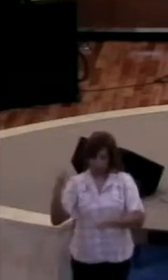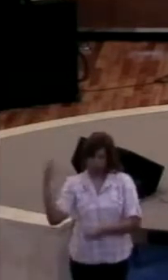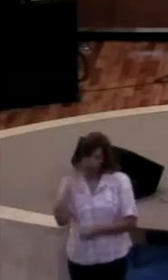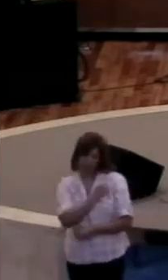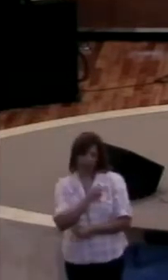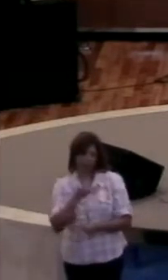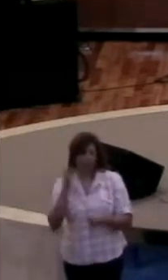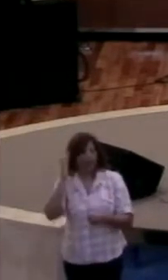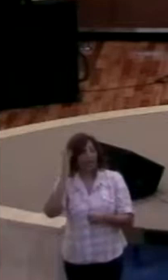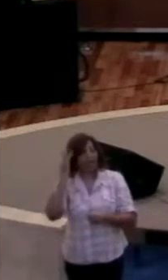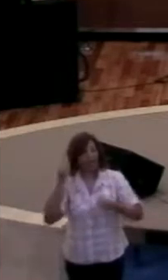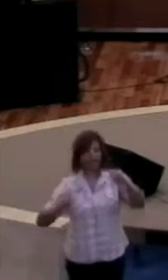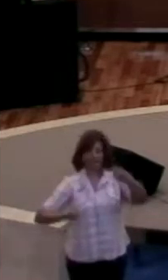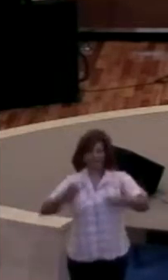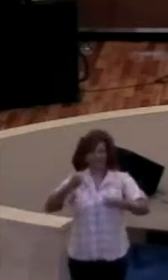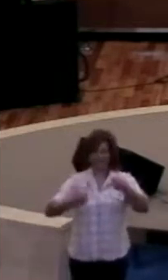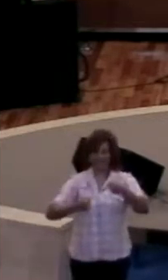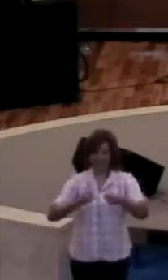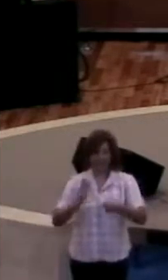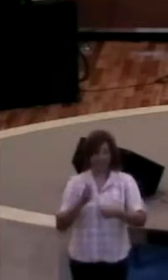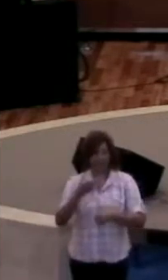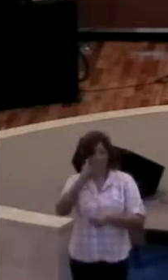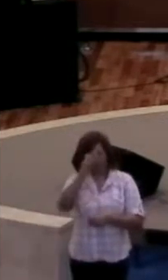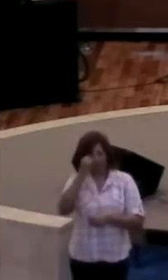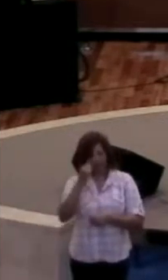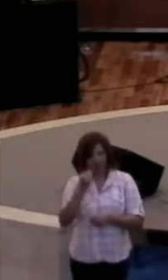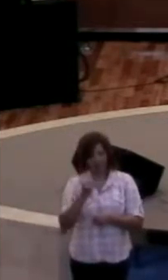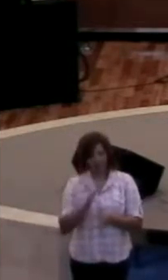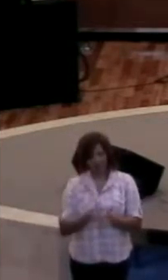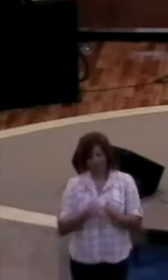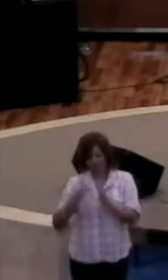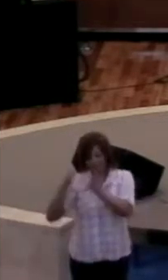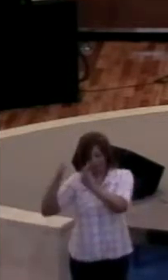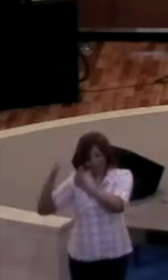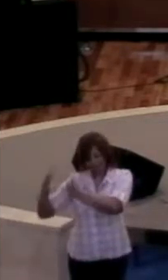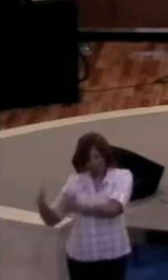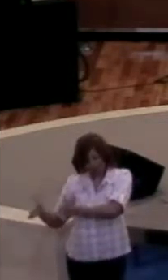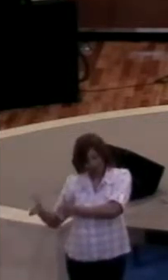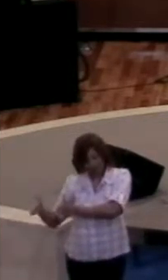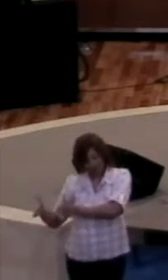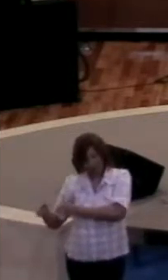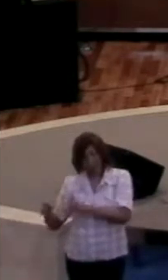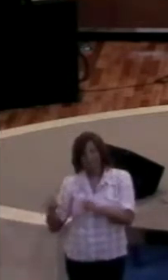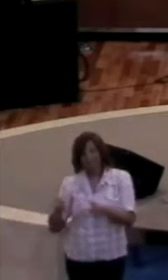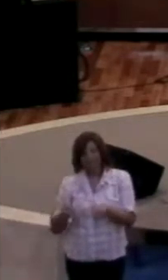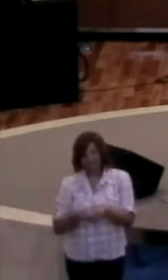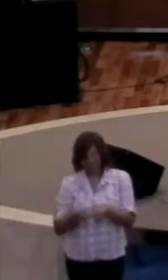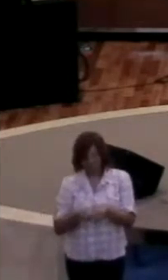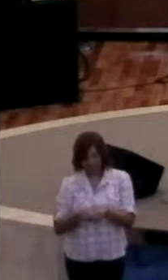ele está dirigindo, mas esquece que no lado do instrutor, tem os pedais também.